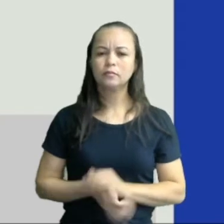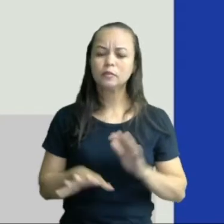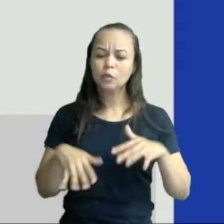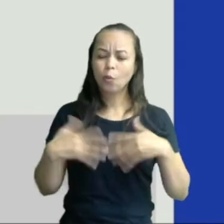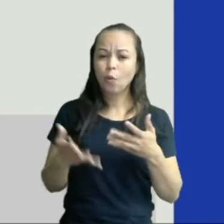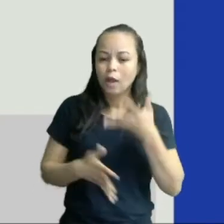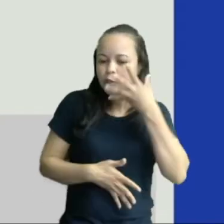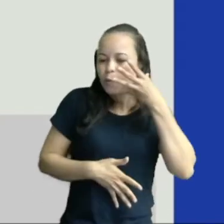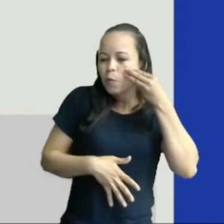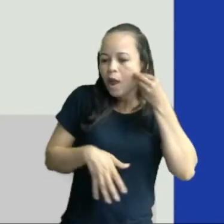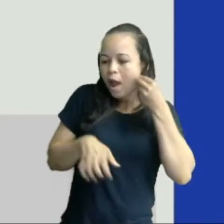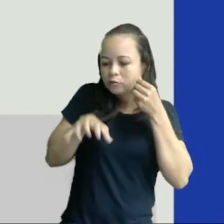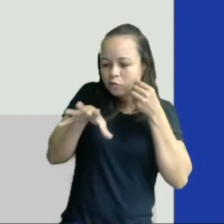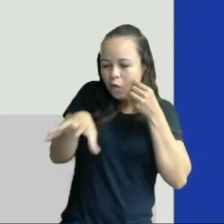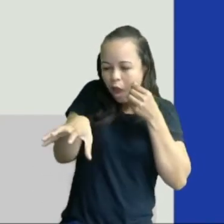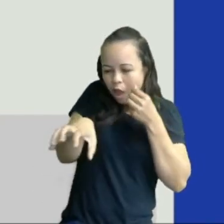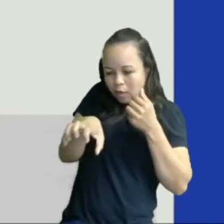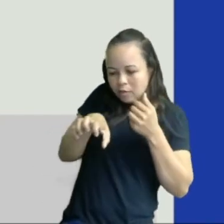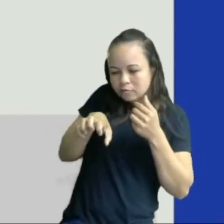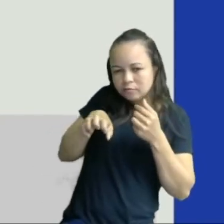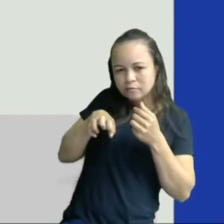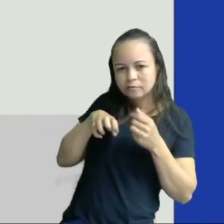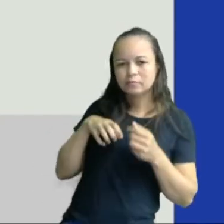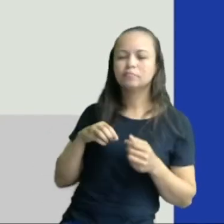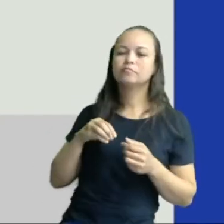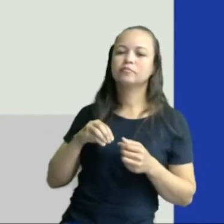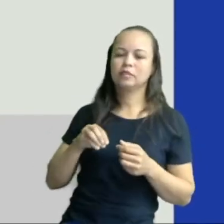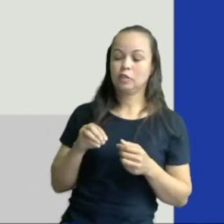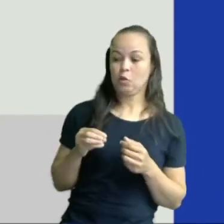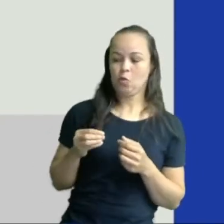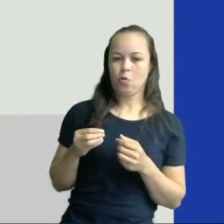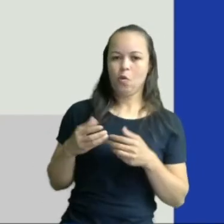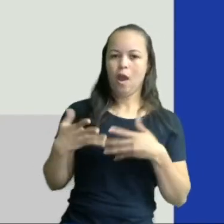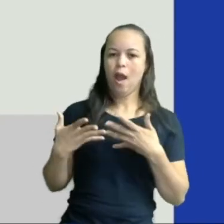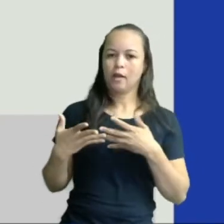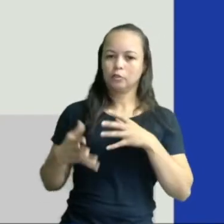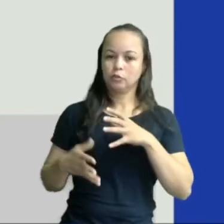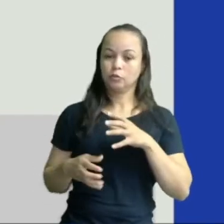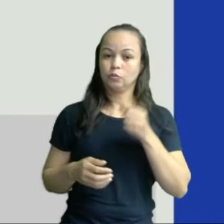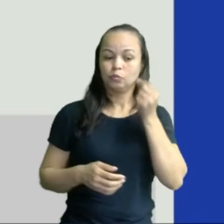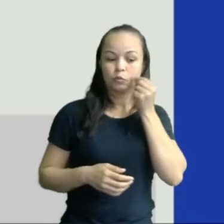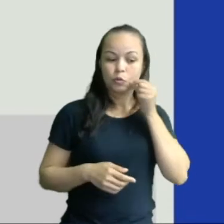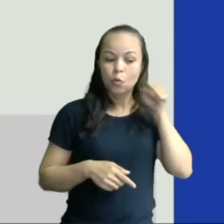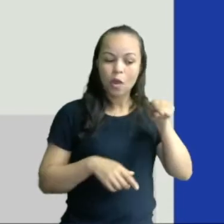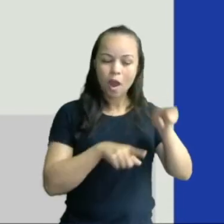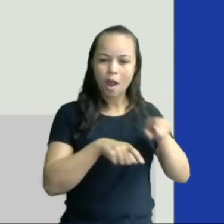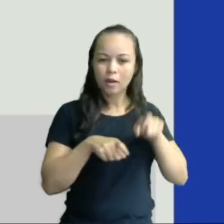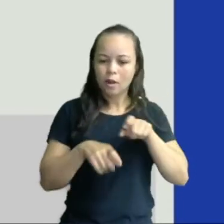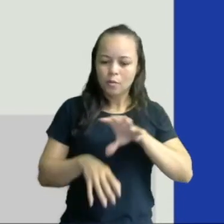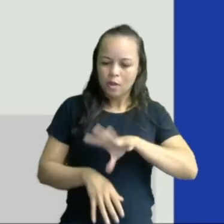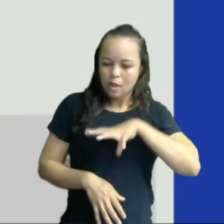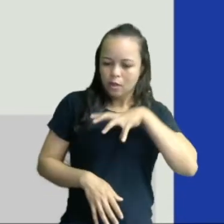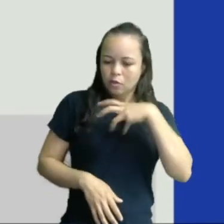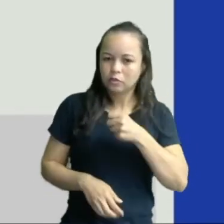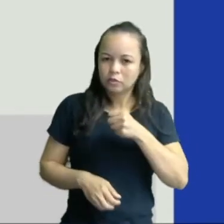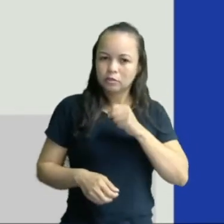Quando o gato retirou as patas, o rato do campo encheu-se de coragem e decidiu sair do